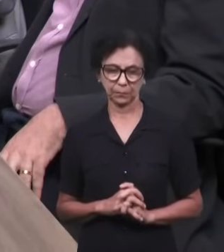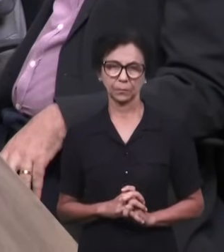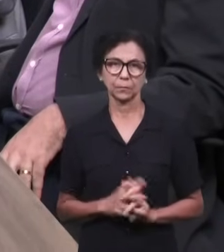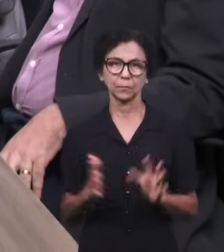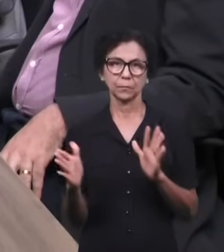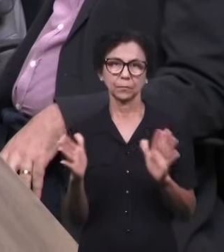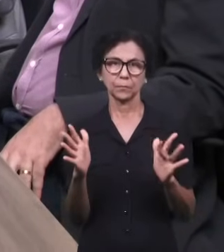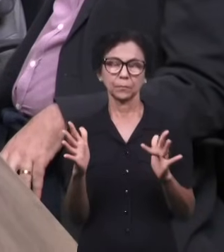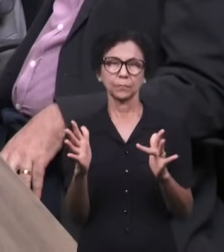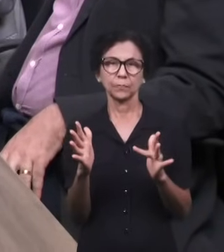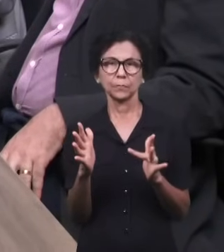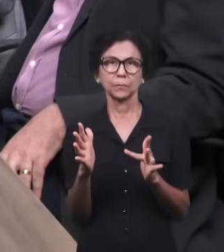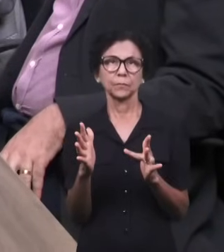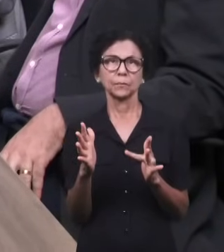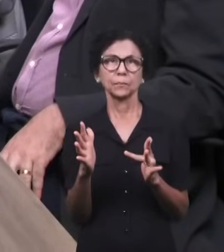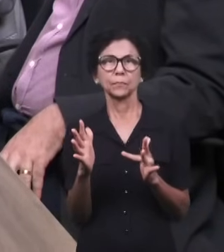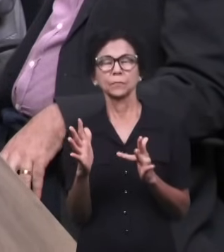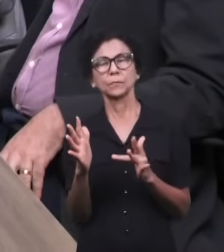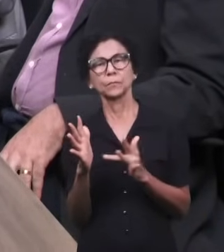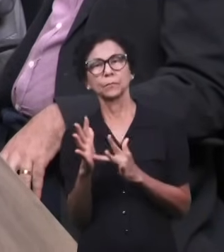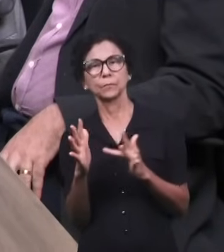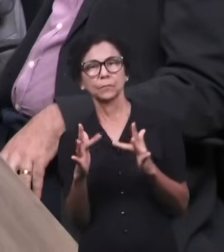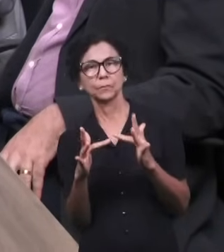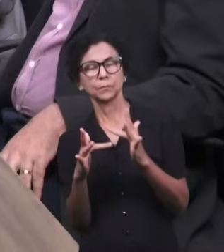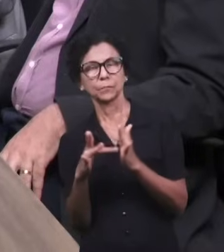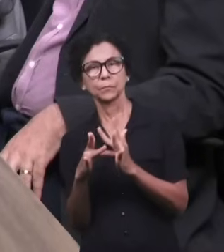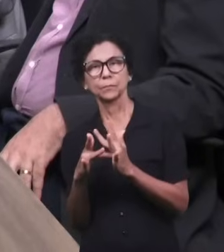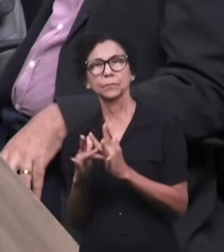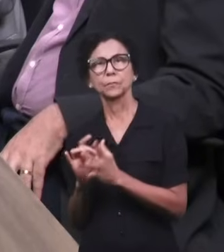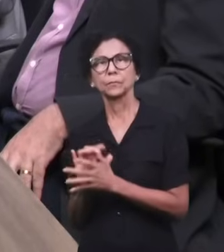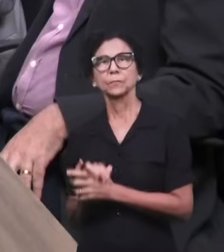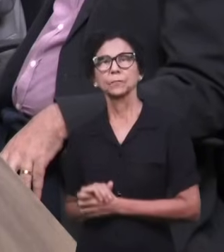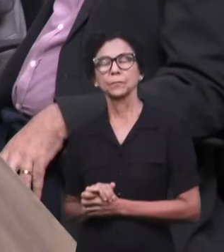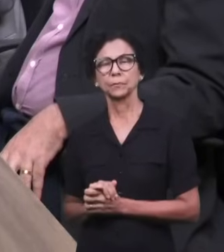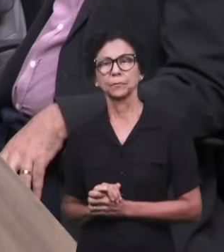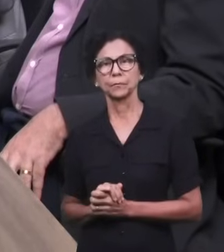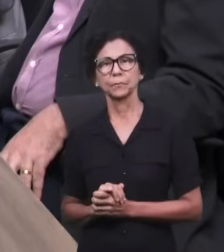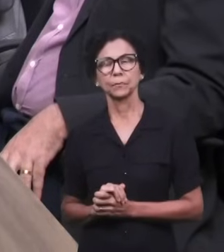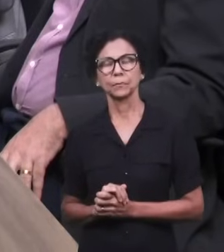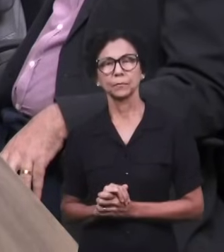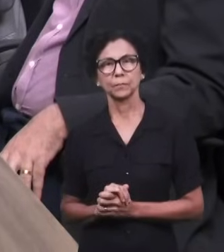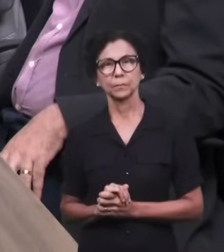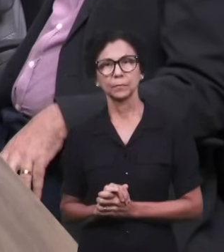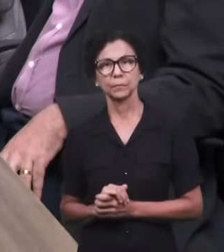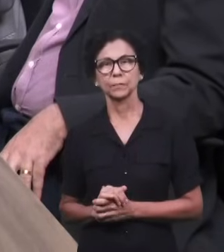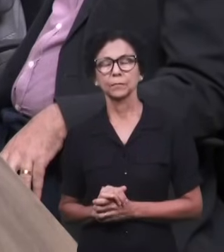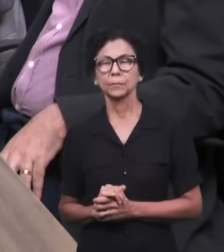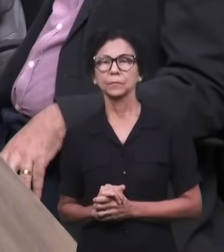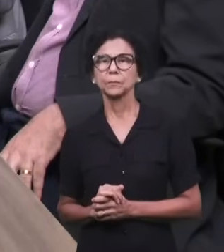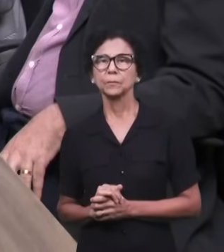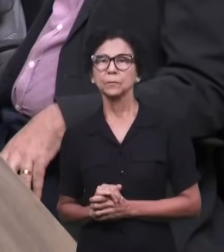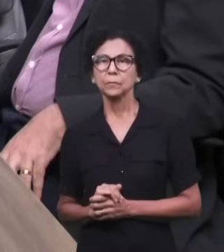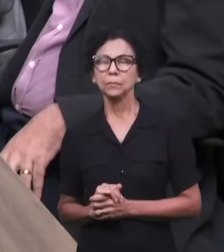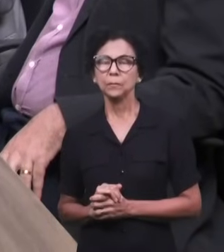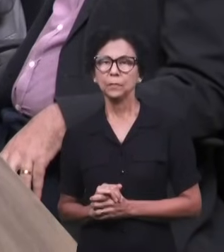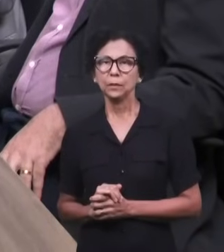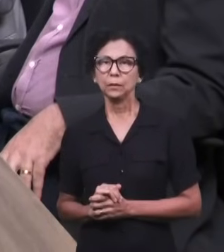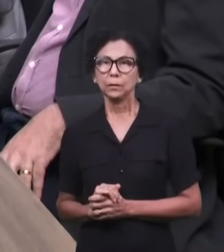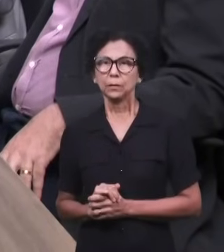vinda dele, os dias da vida do Filho do Homem, com os dias de Sodoma e Gomorra. Você vê que era uma sociedade corrompida,